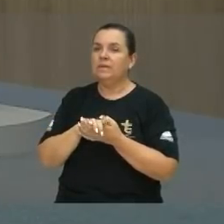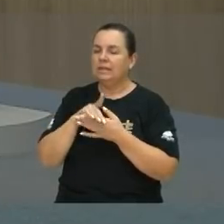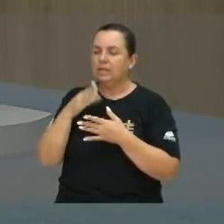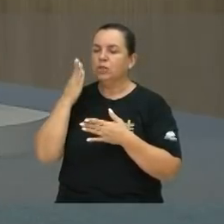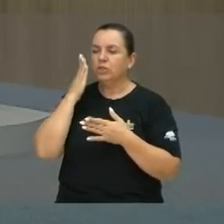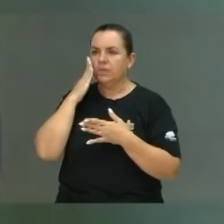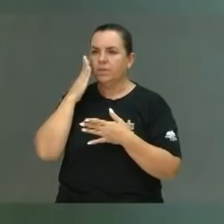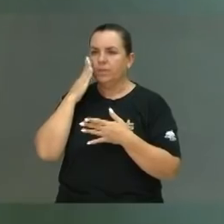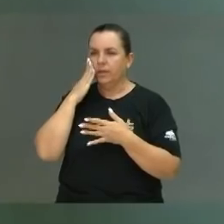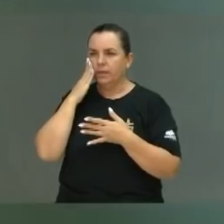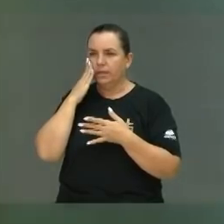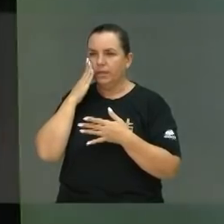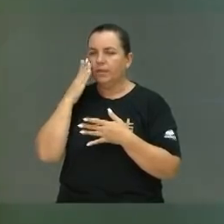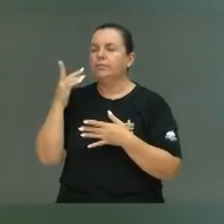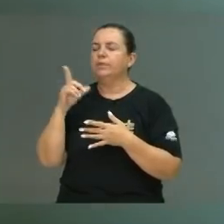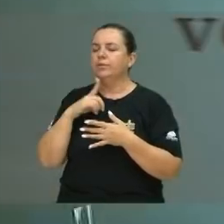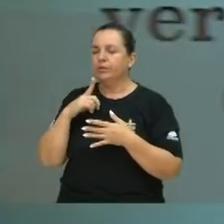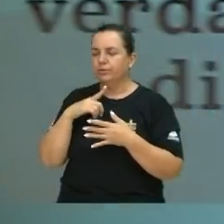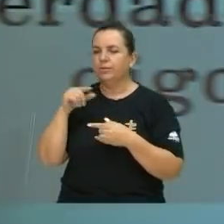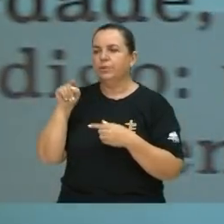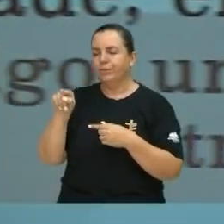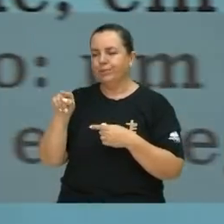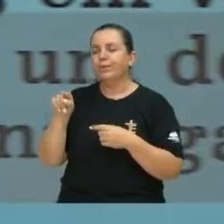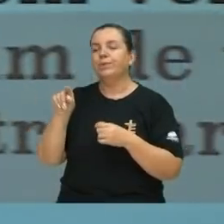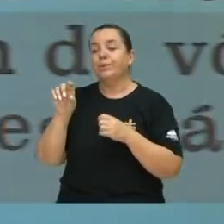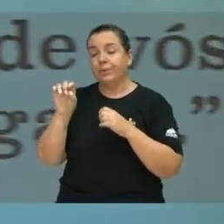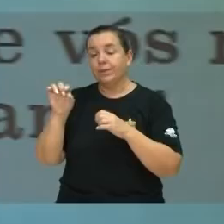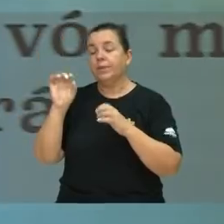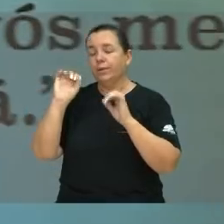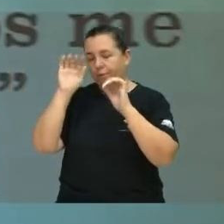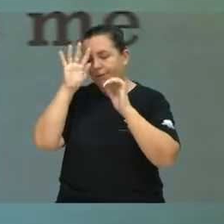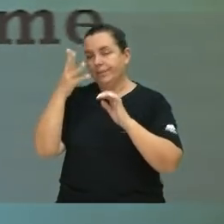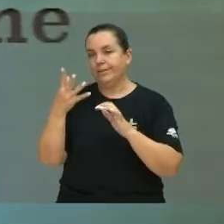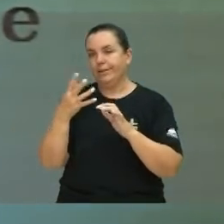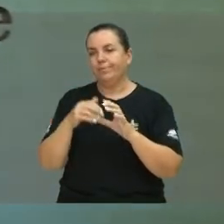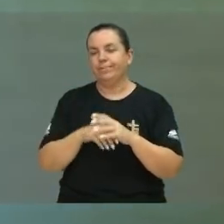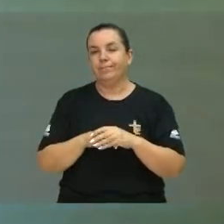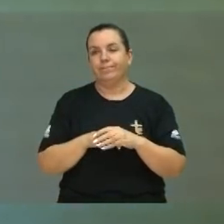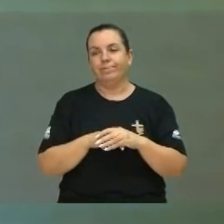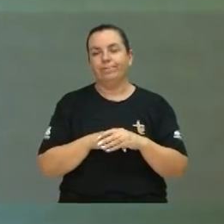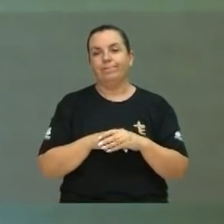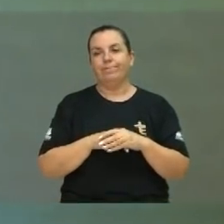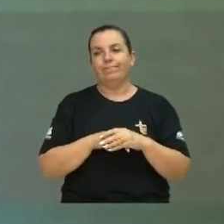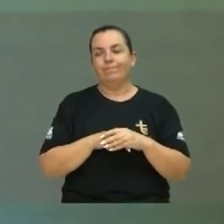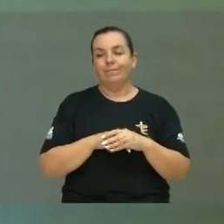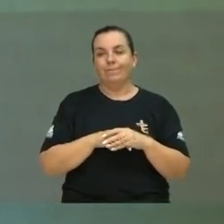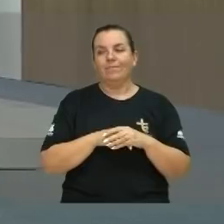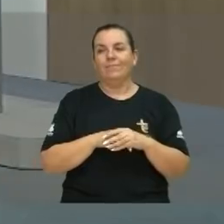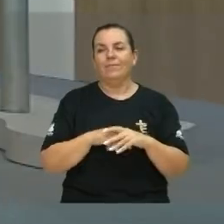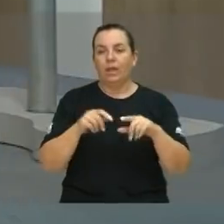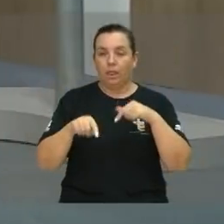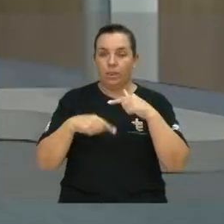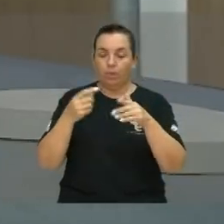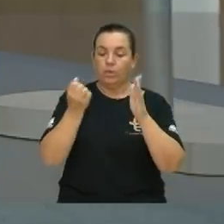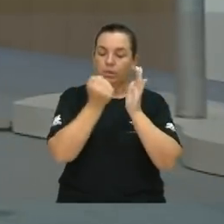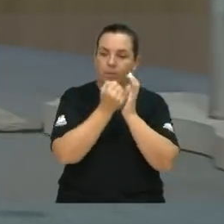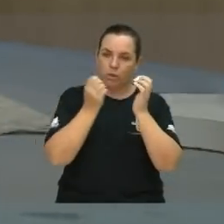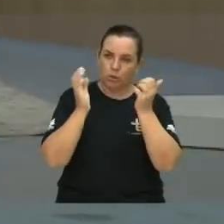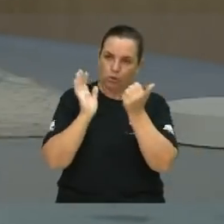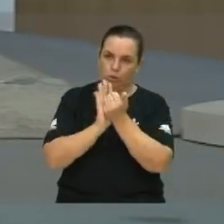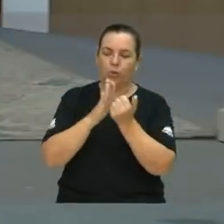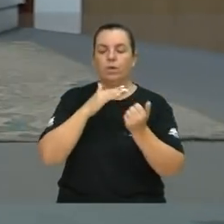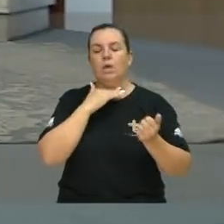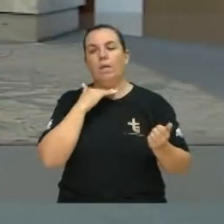a a oposição o a traição e depois a paixão ea